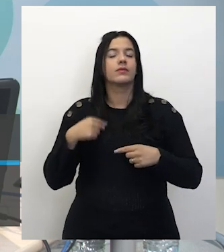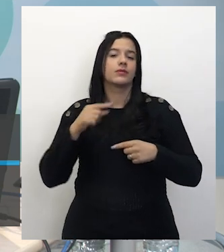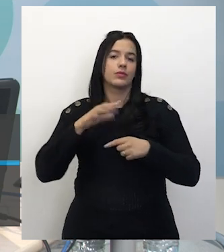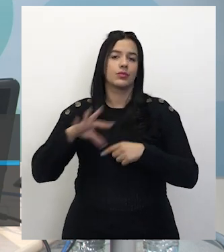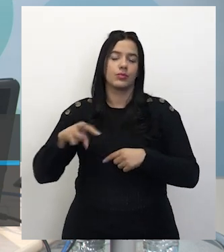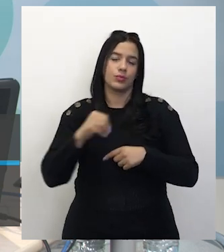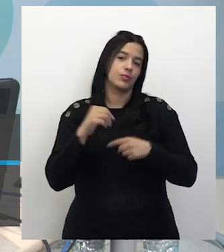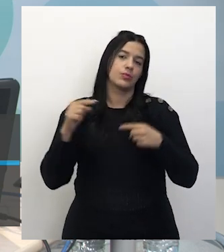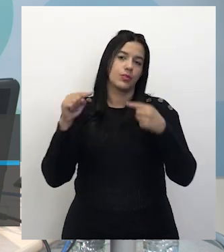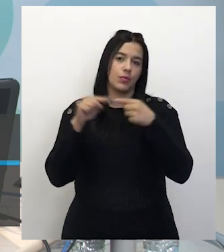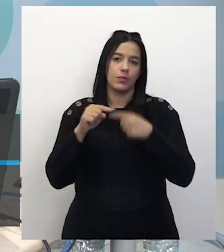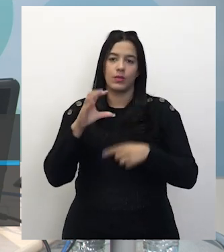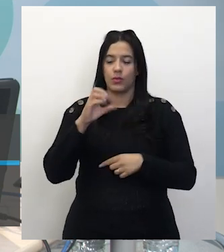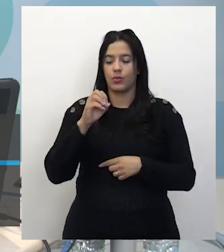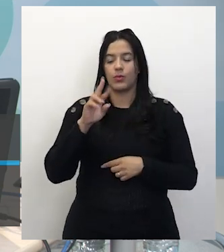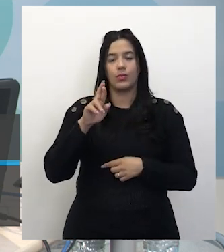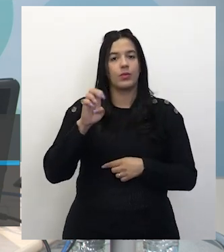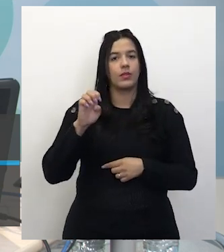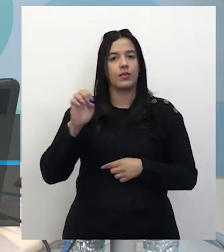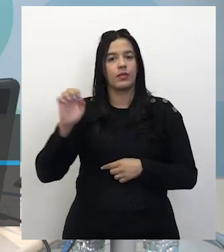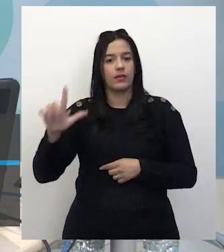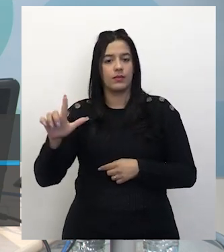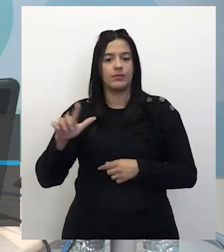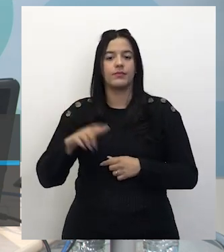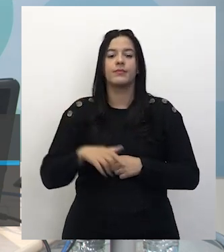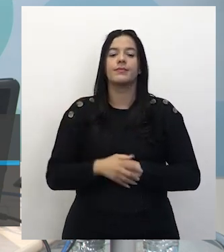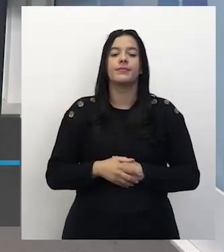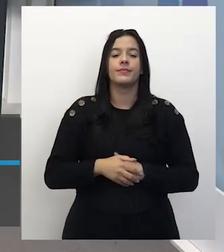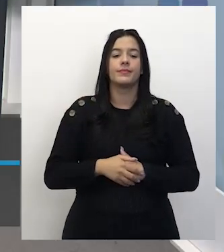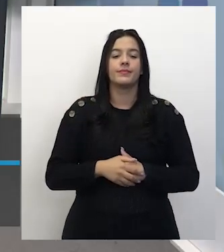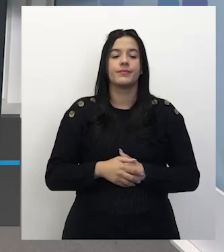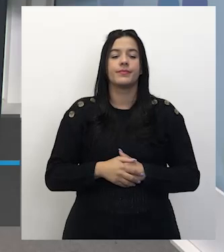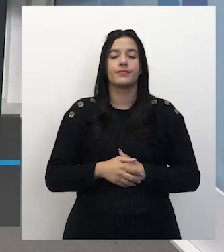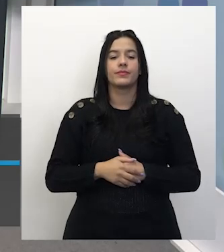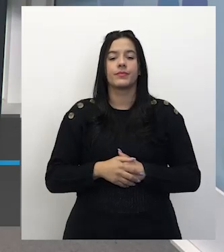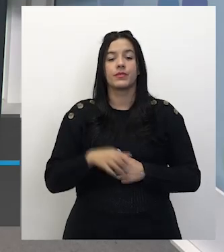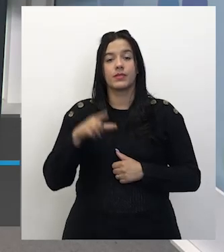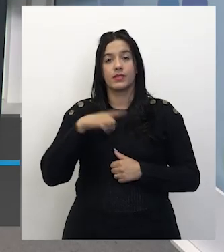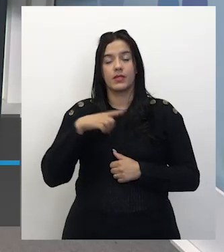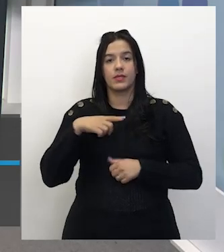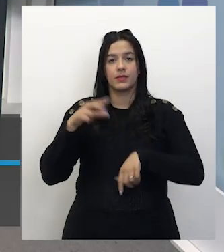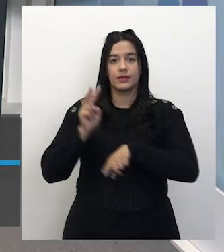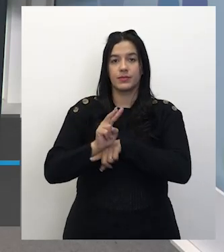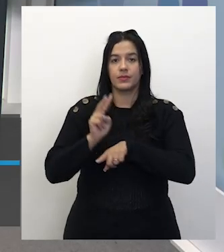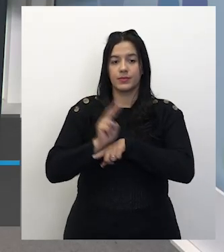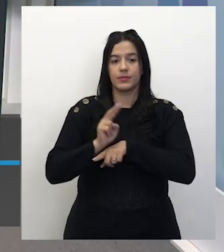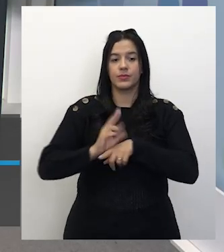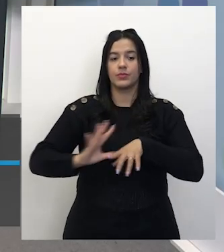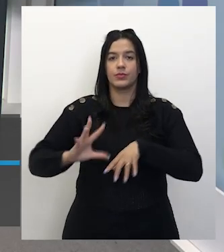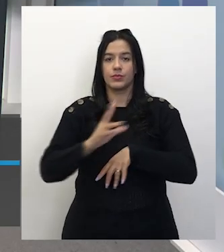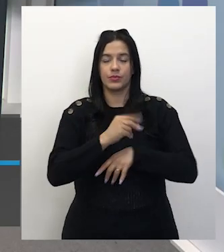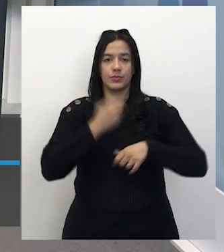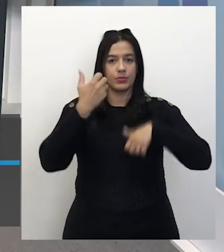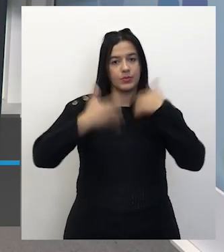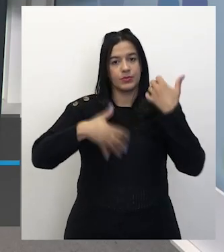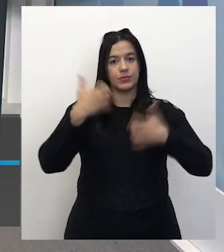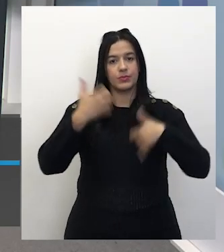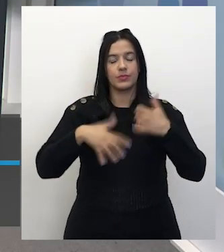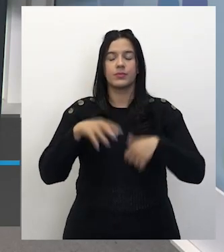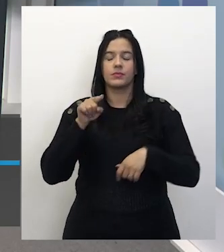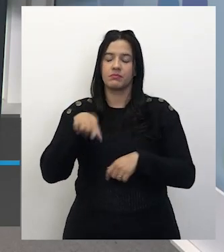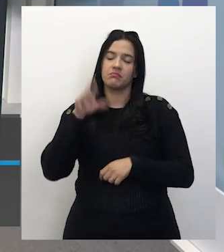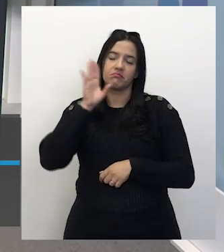né? Legal também ela ter colocado nessa questão de que ele preserva mesmo as características da oralidade, né? Isso também é